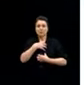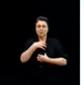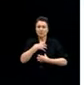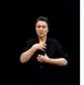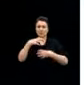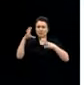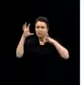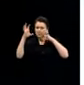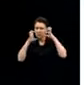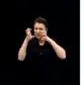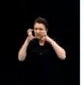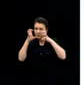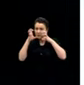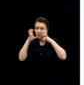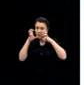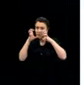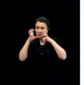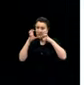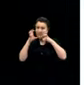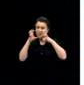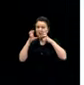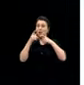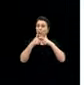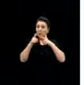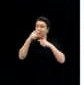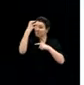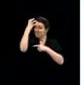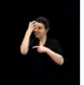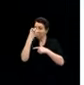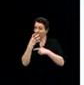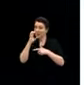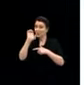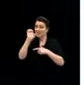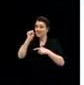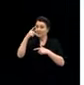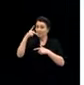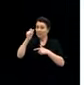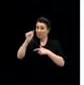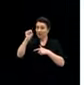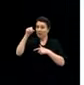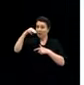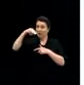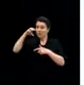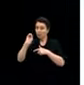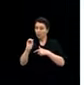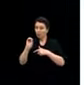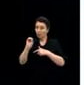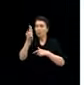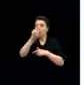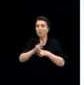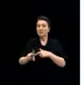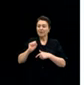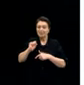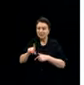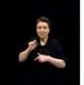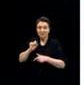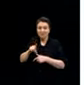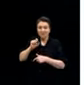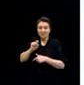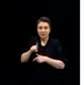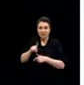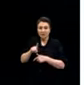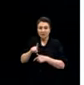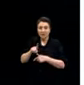contrações involuntárias que causam o blefaroespasmo é consequência da ação dessa toxina aí do botulínica, que é